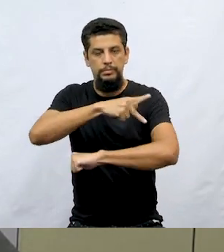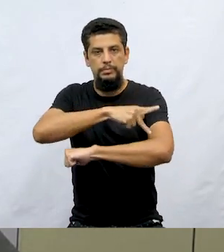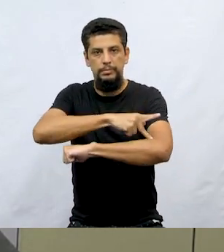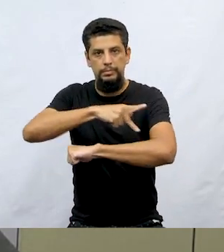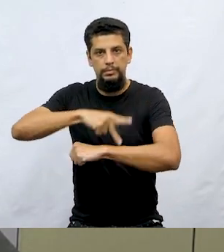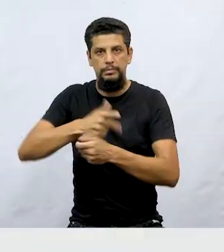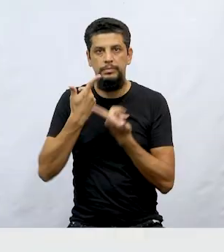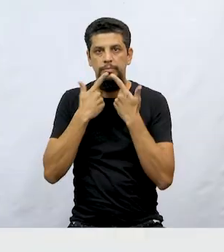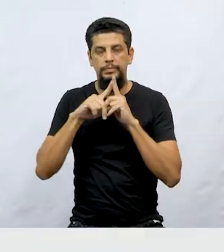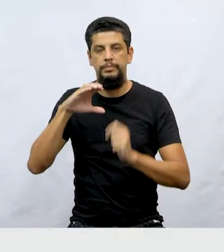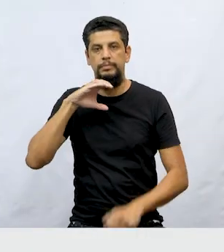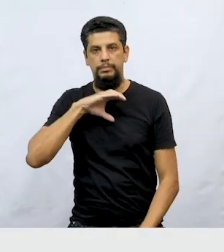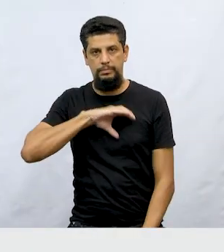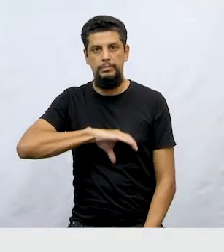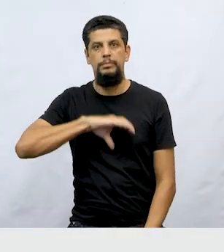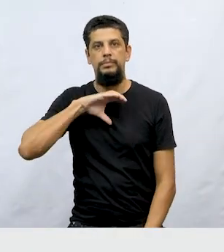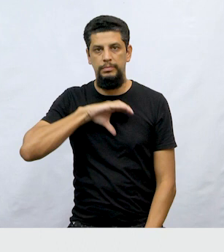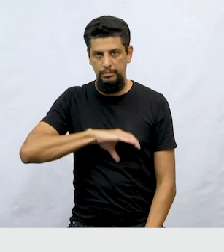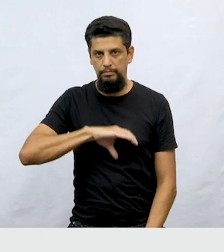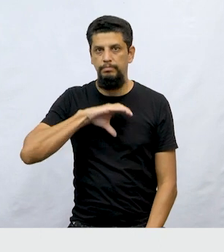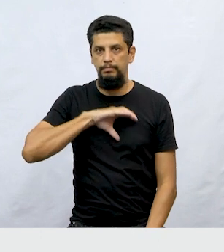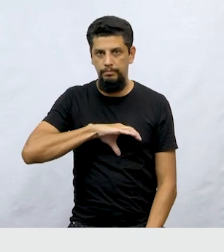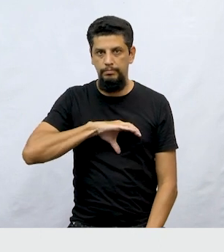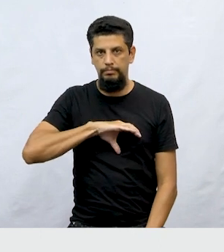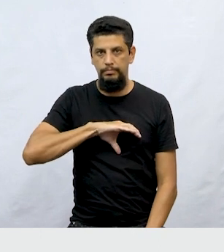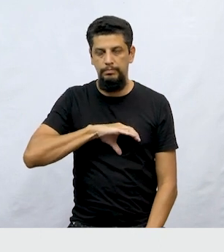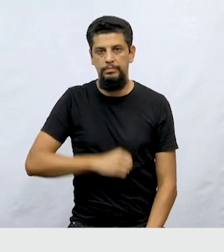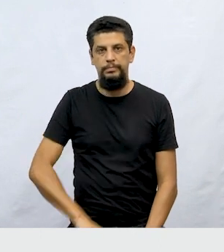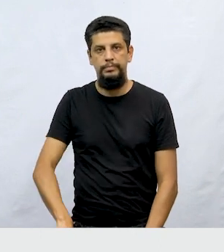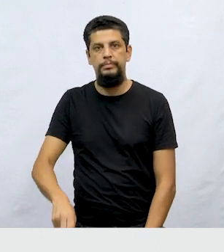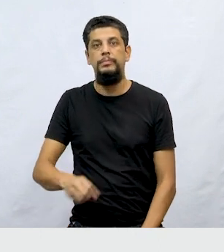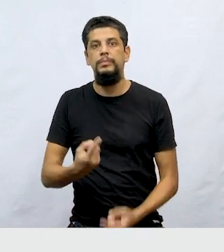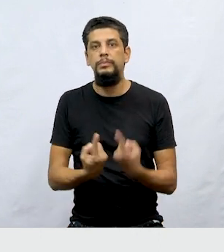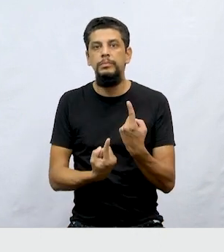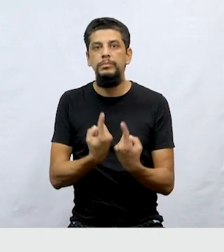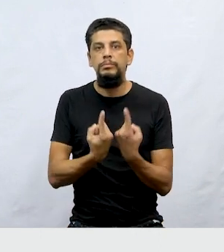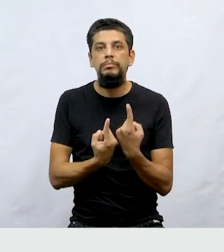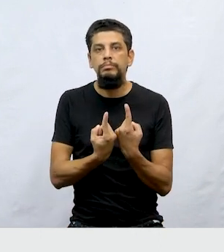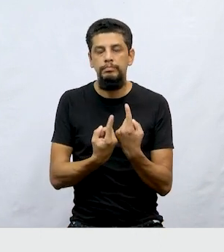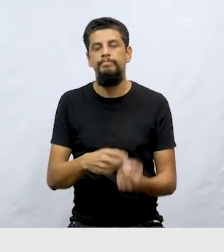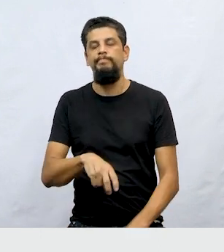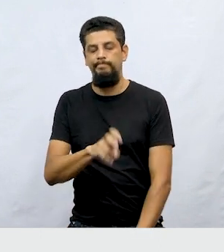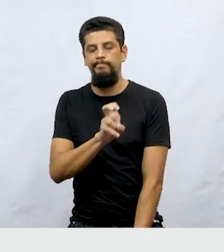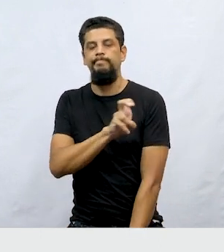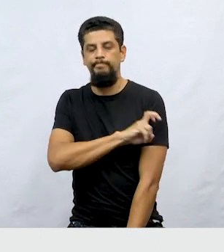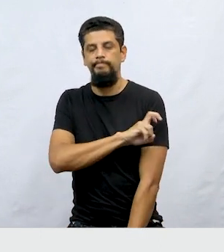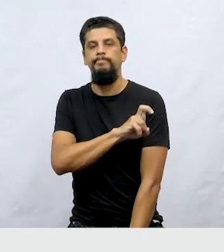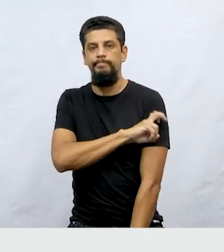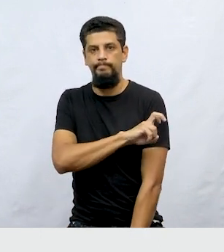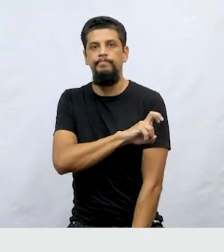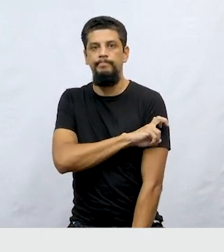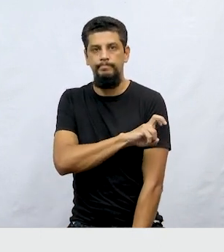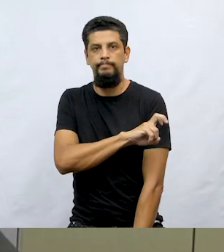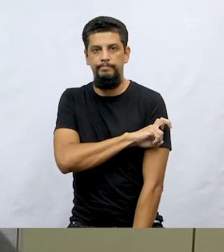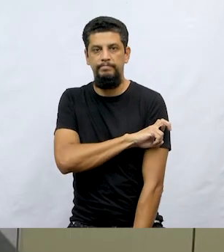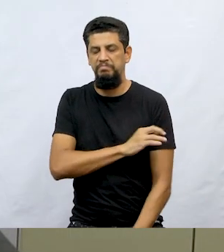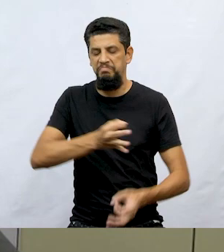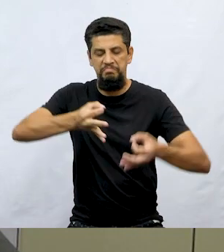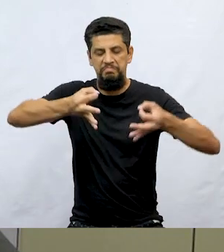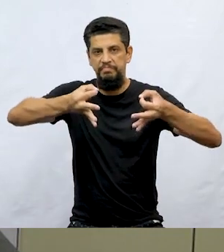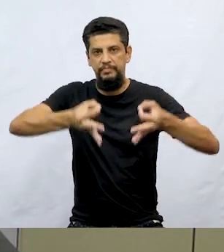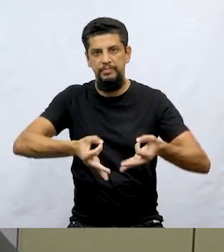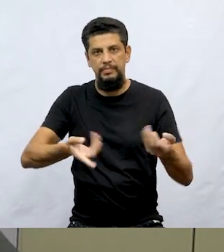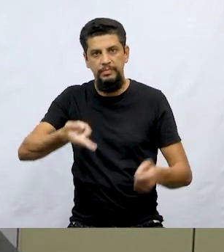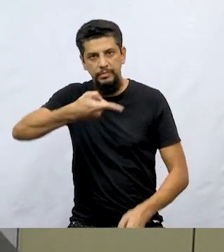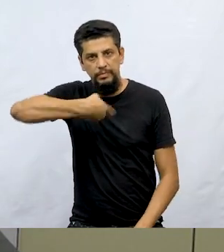adequação metodológica de língua portuguesa do que ano que é mesmo? Quinto ano! Quinto